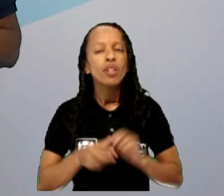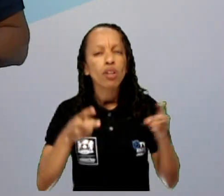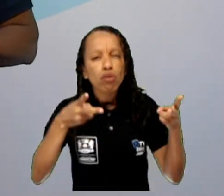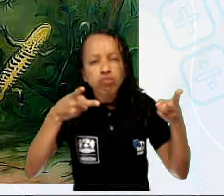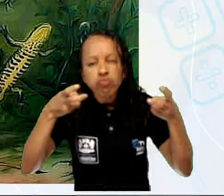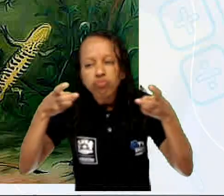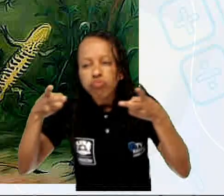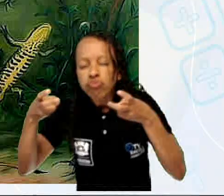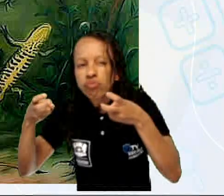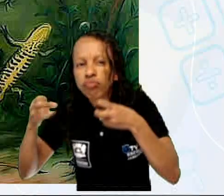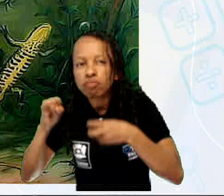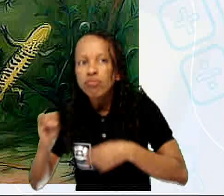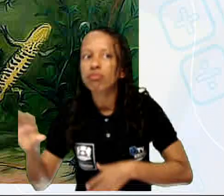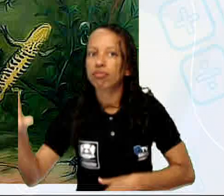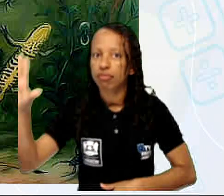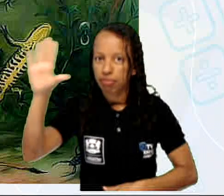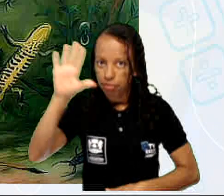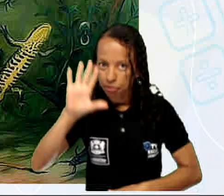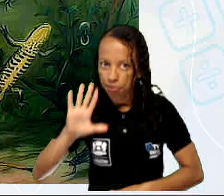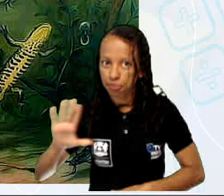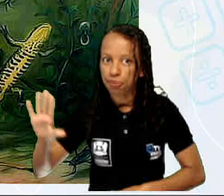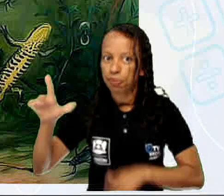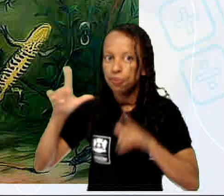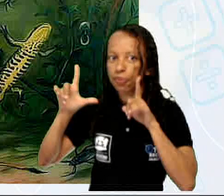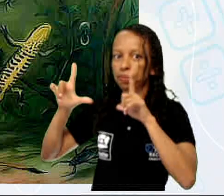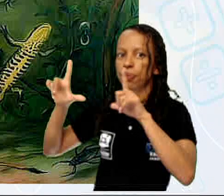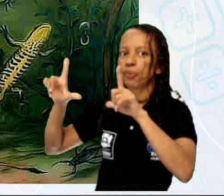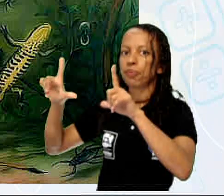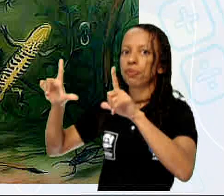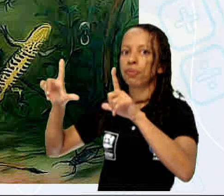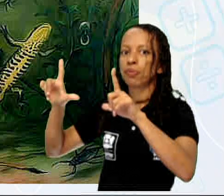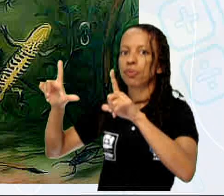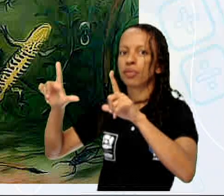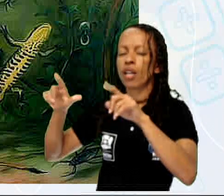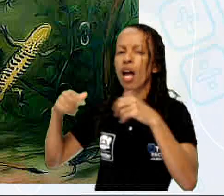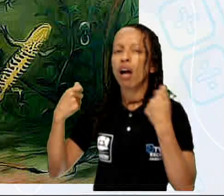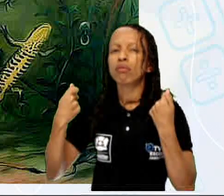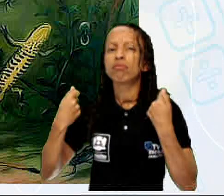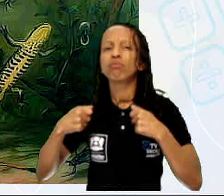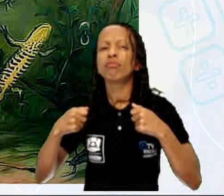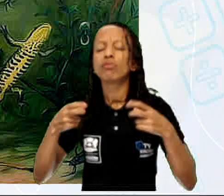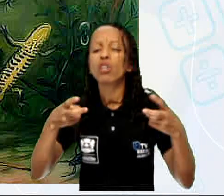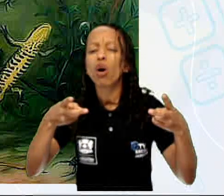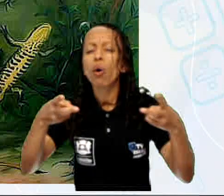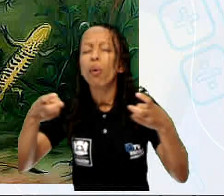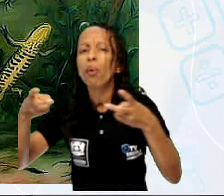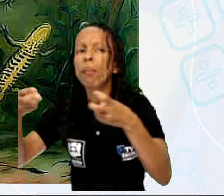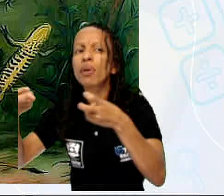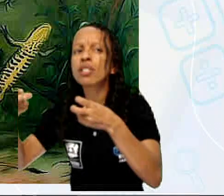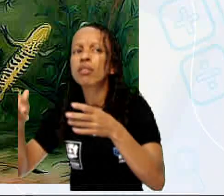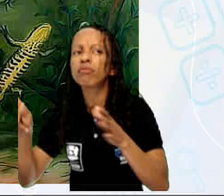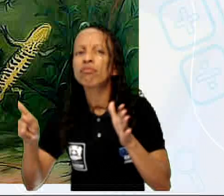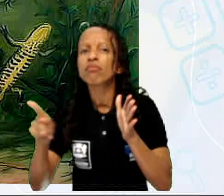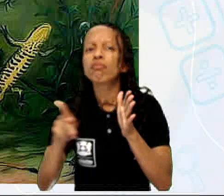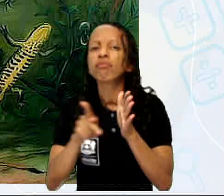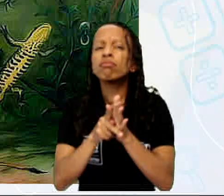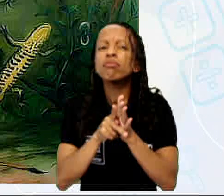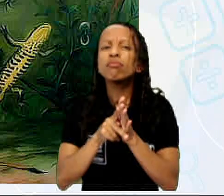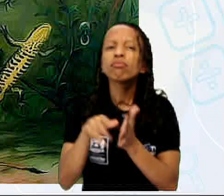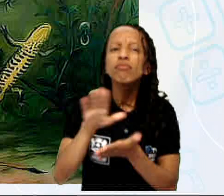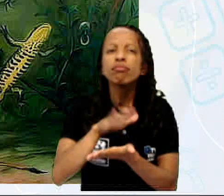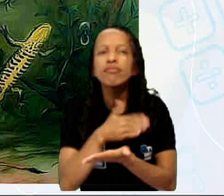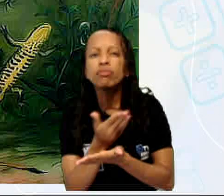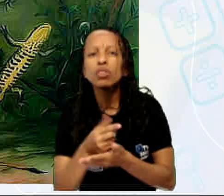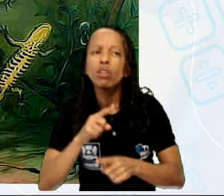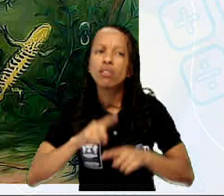Observe essa imagem. O que podemos perceber aí, a presença de alguns elementos.